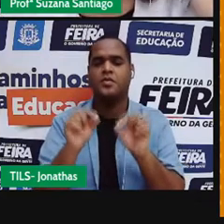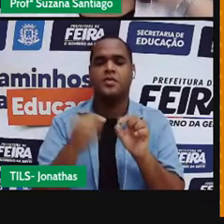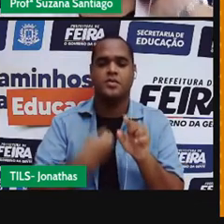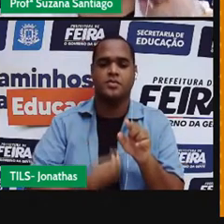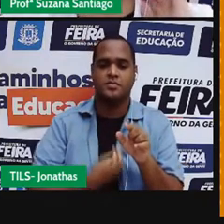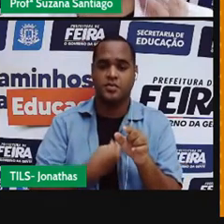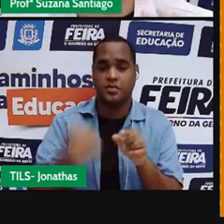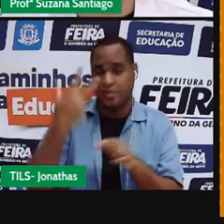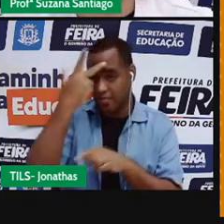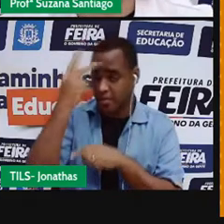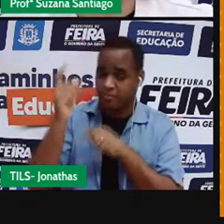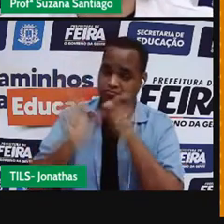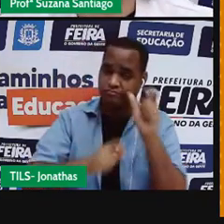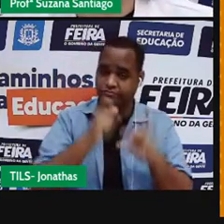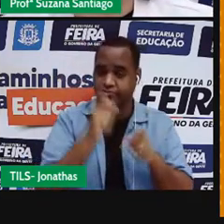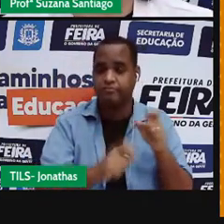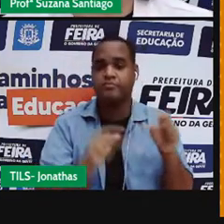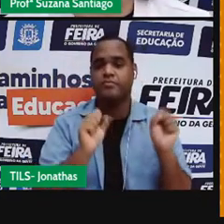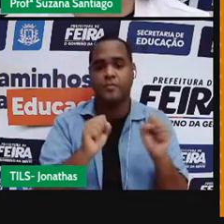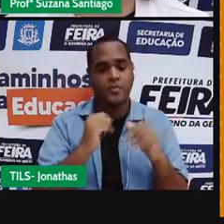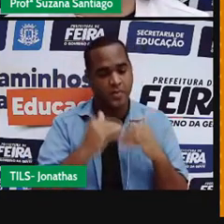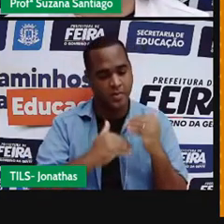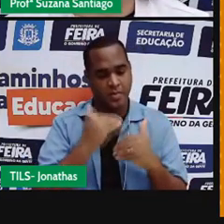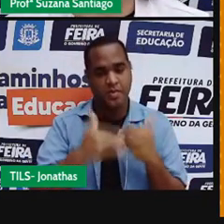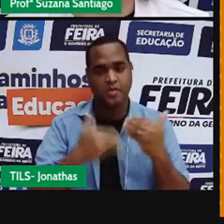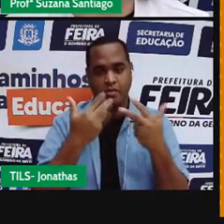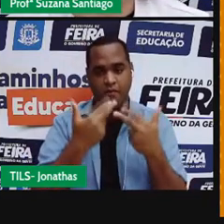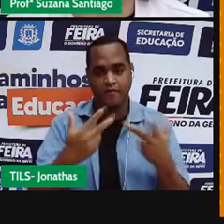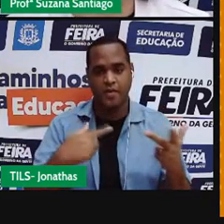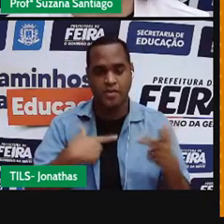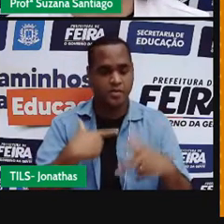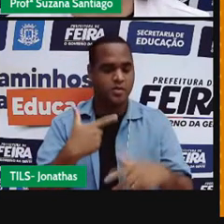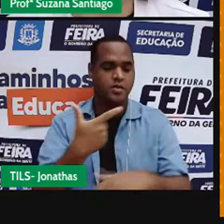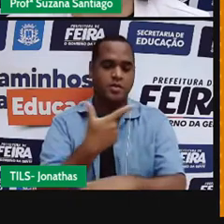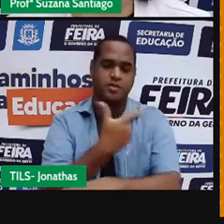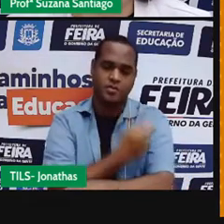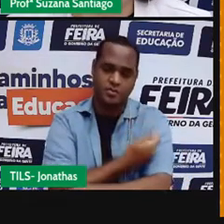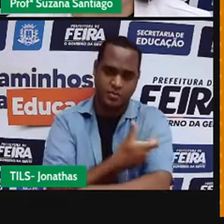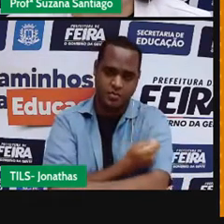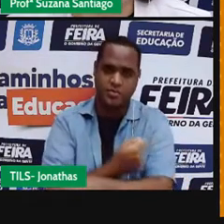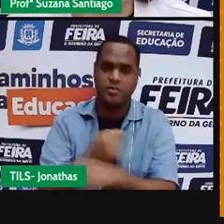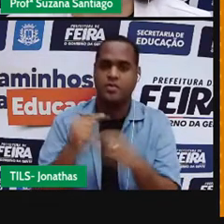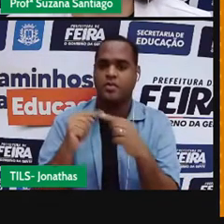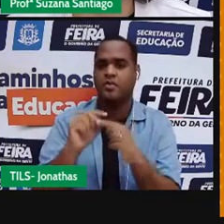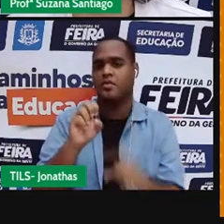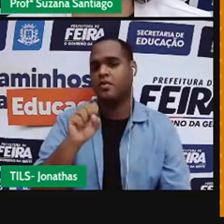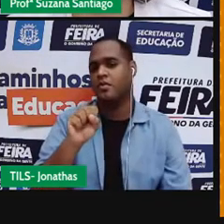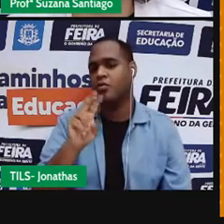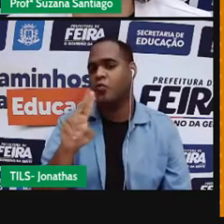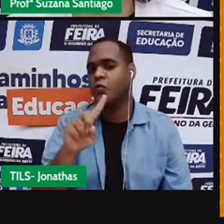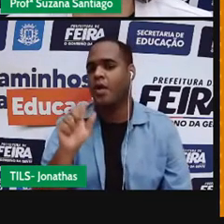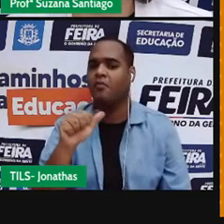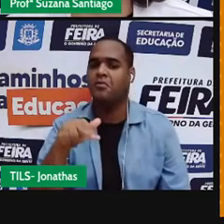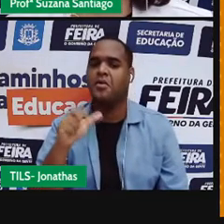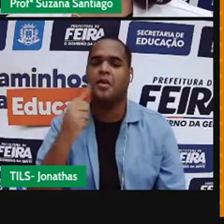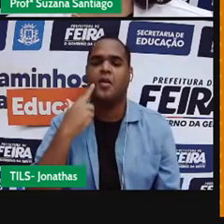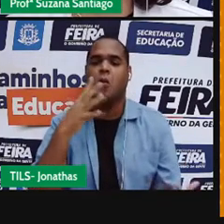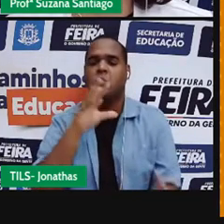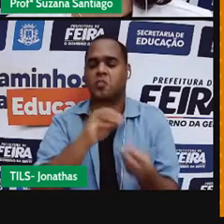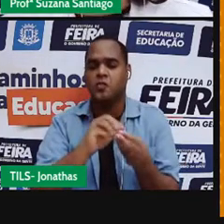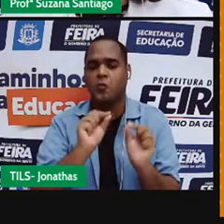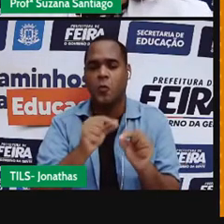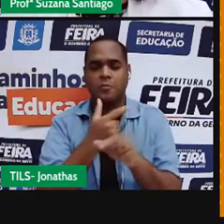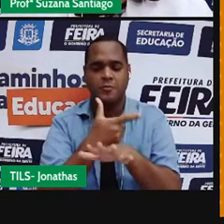pessoas e também estão impactando nesse processo da campanha de vacinação. E agora, Suzana, como é que a gente faz para identificar essas